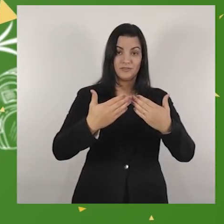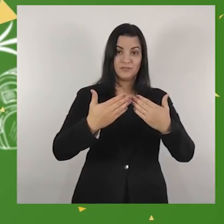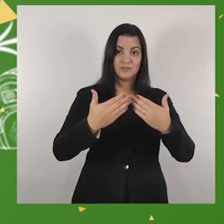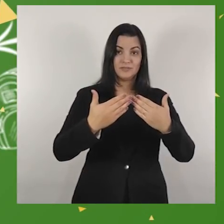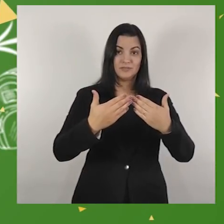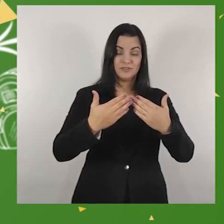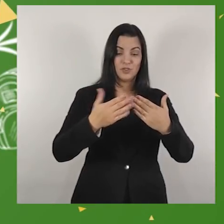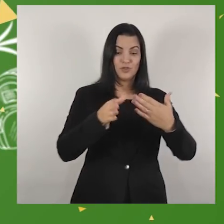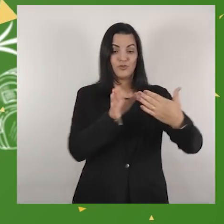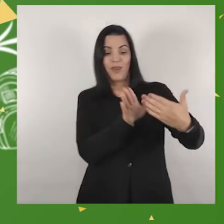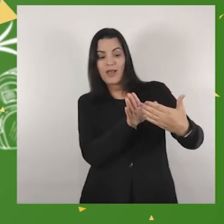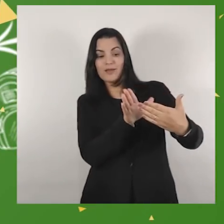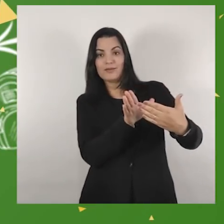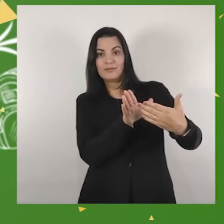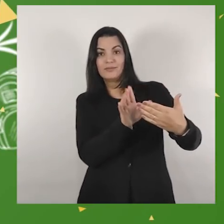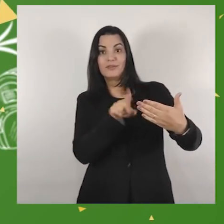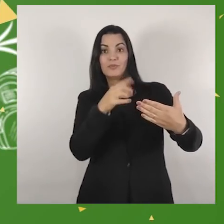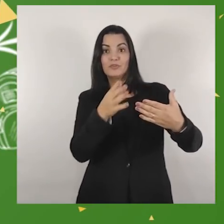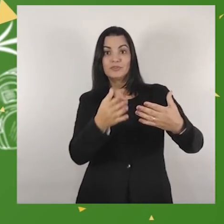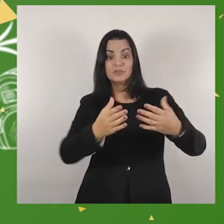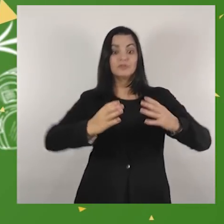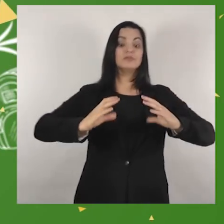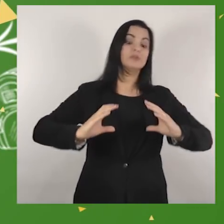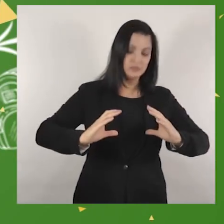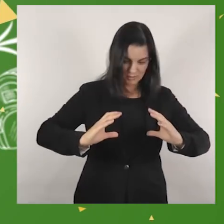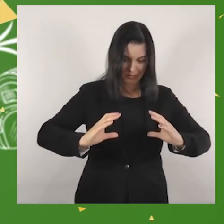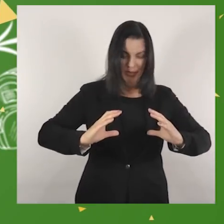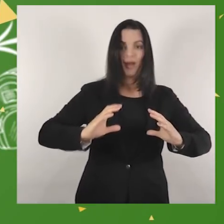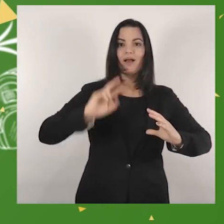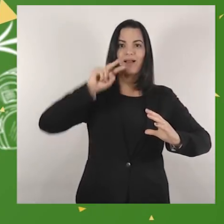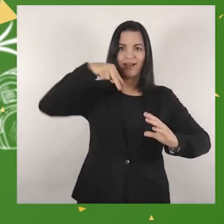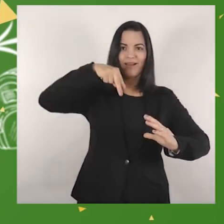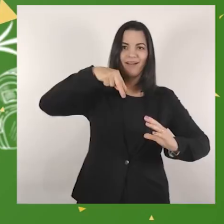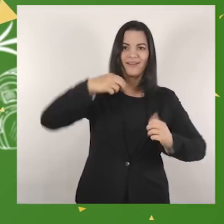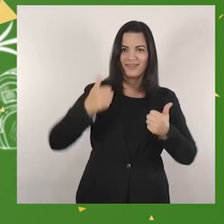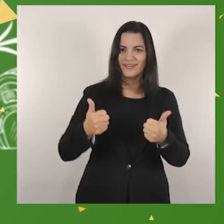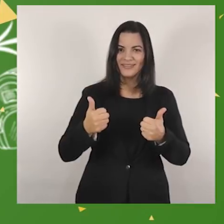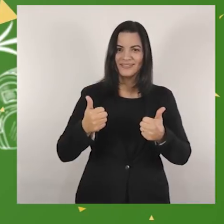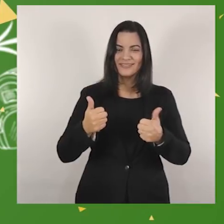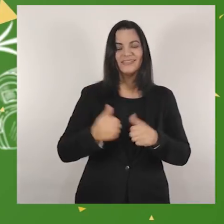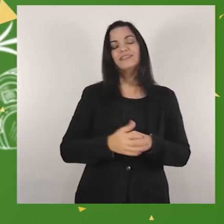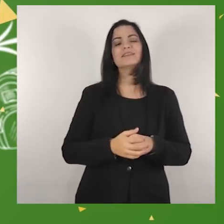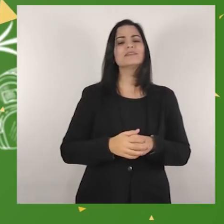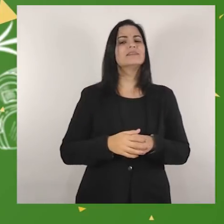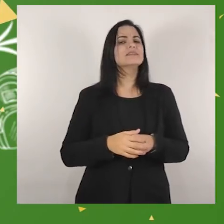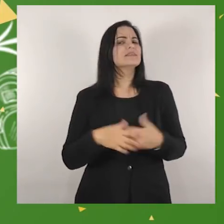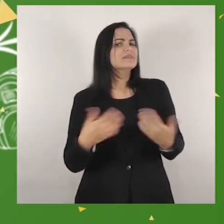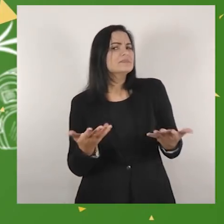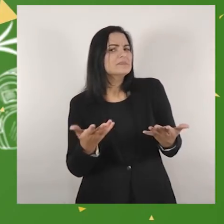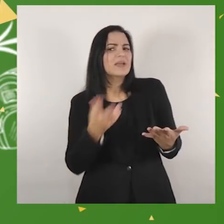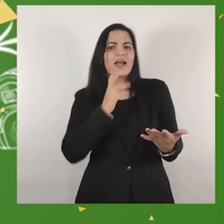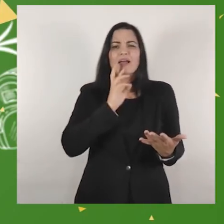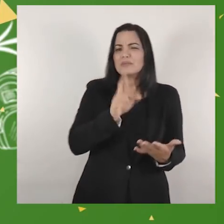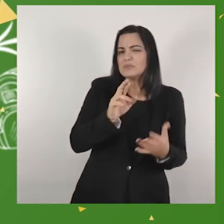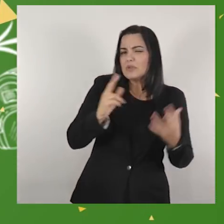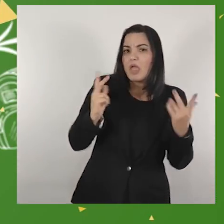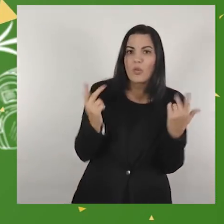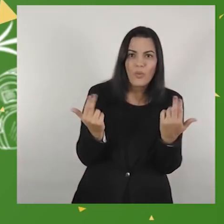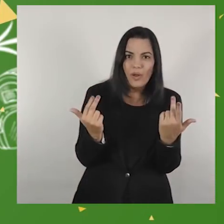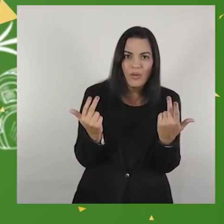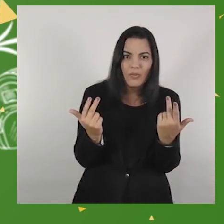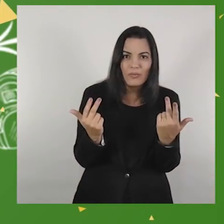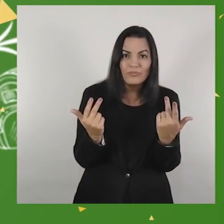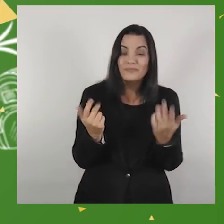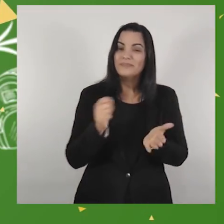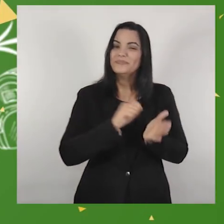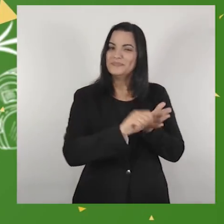visto de frente, visto de lado e depois visto de cima. Será que é o